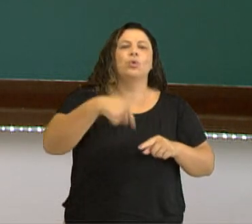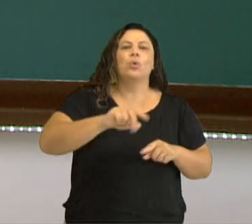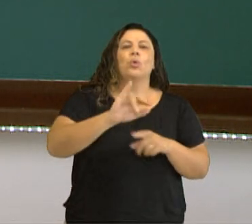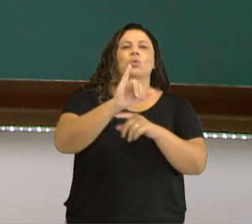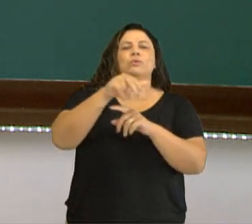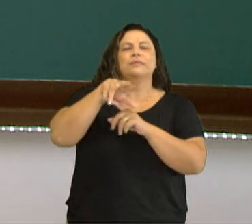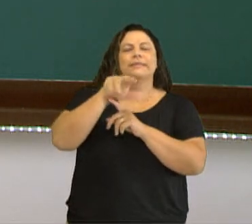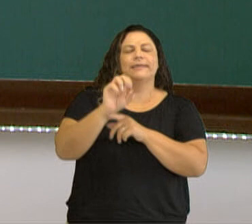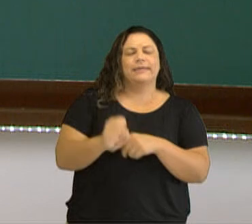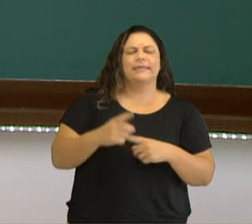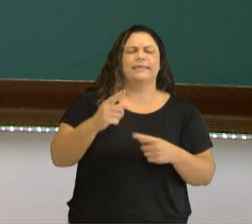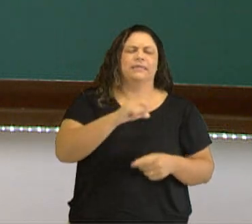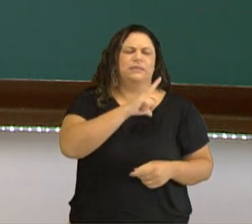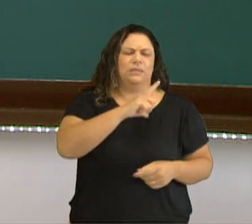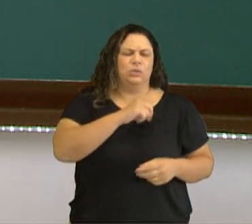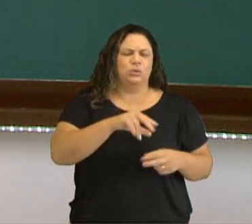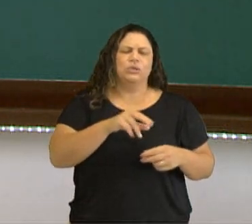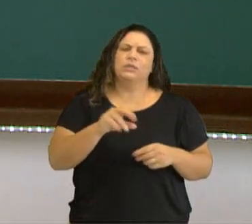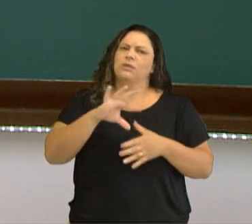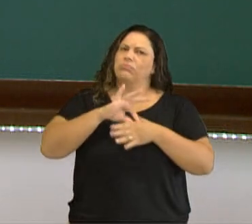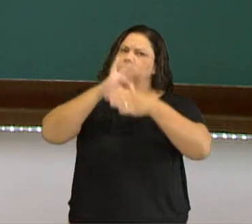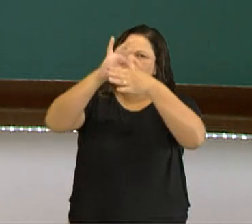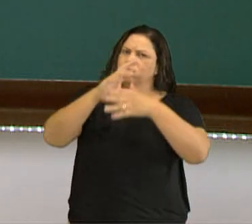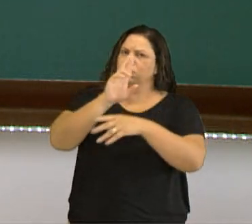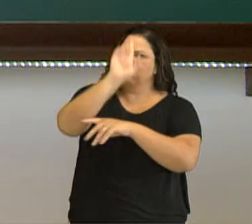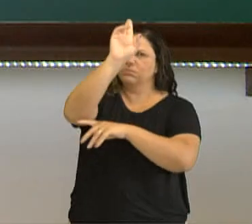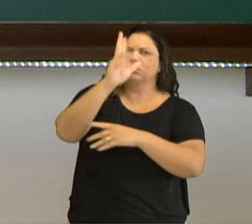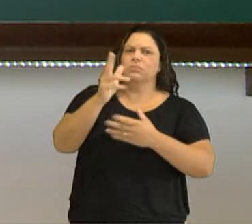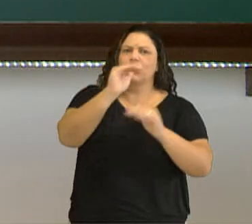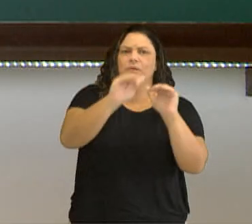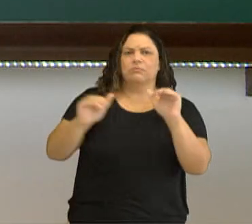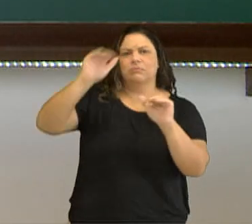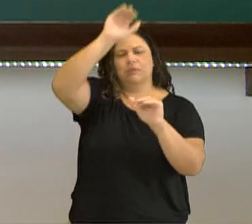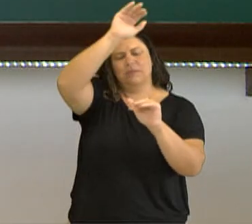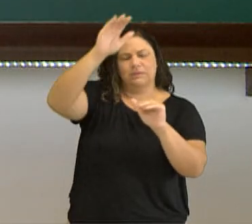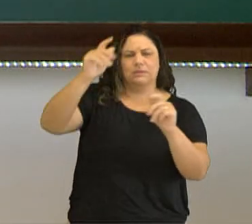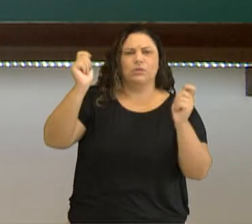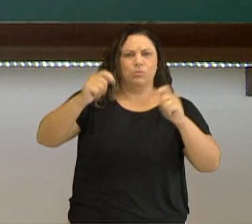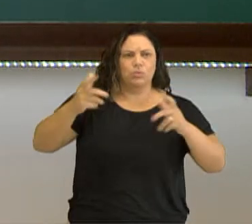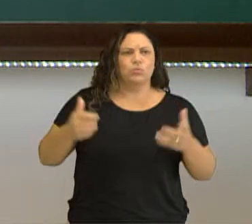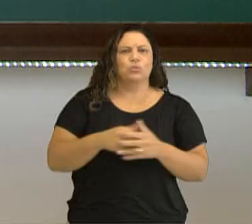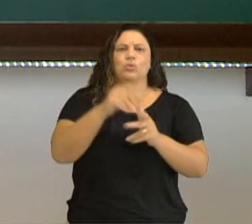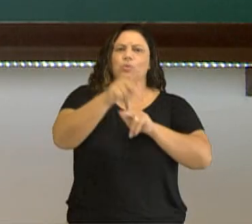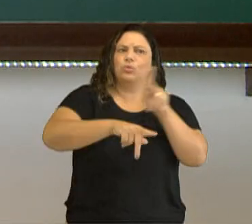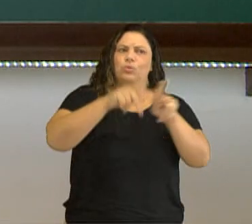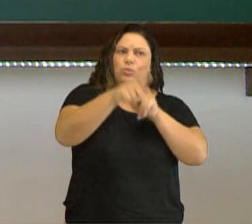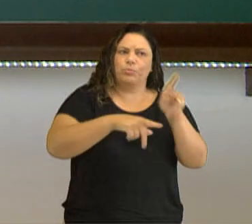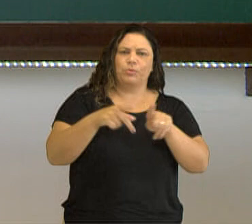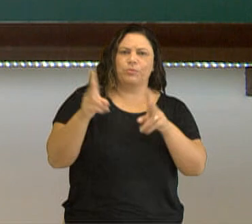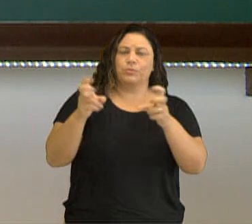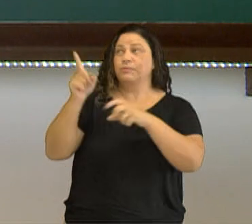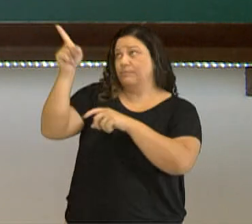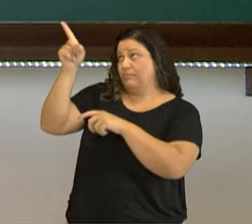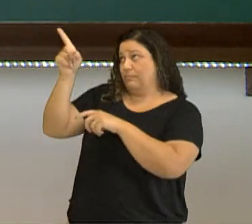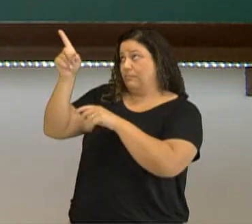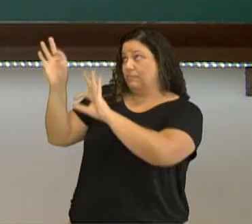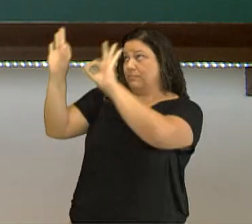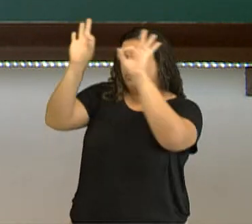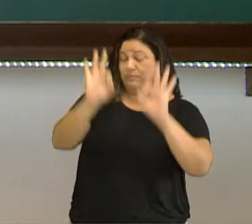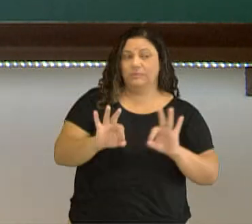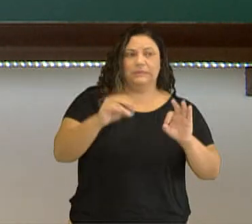ele tinha um governante, né, que era o chefe supremo desse povo. Aqui, Atahualpa, que